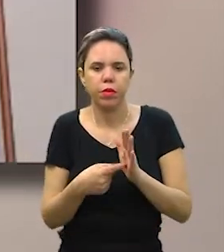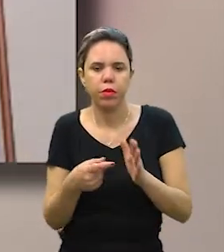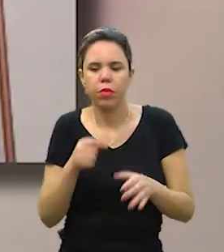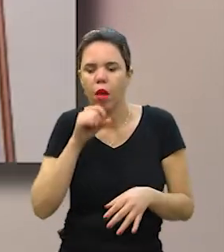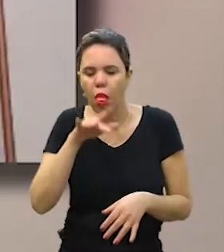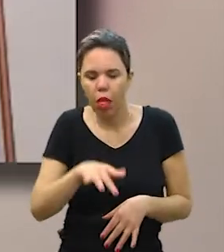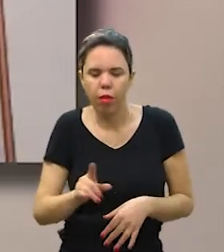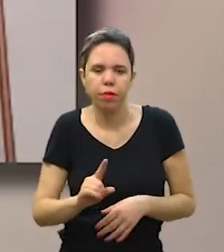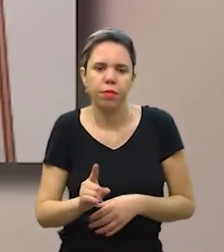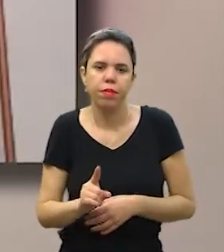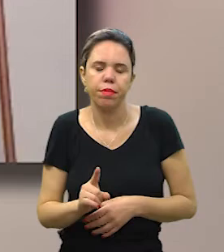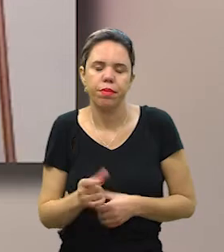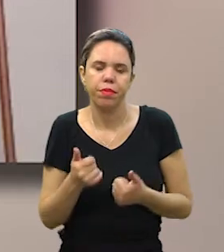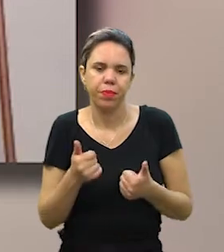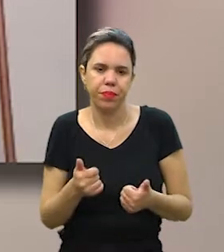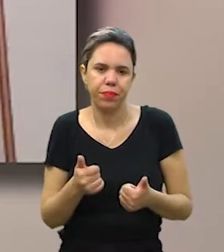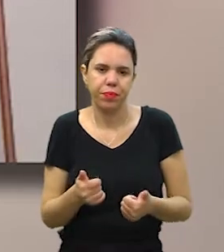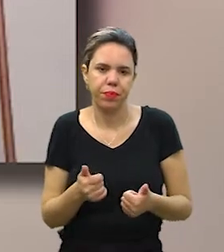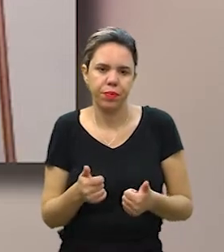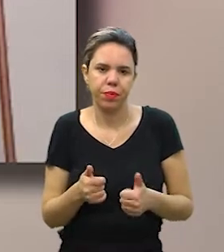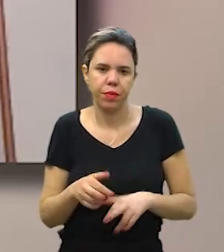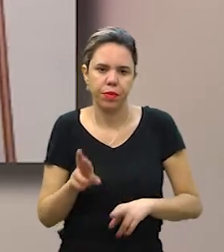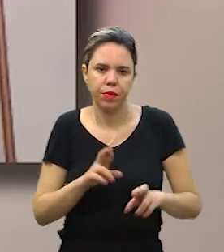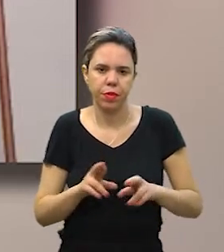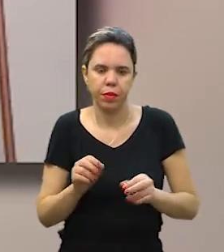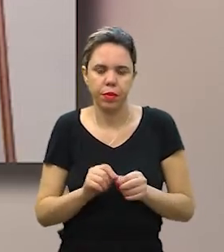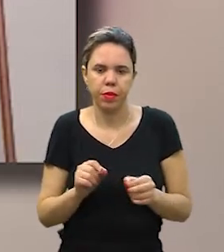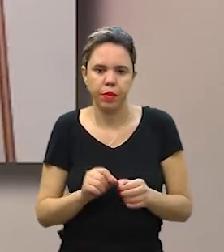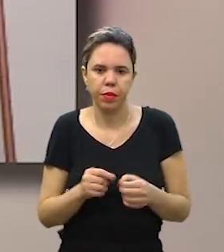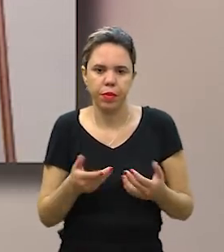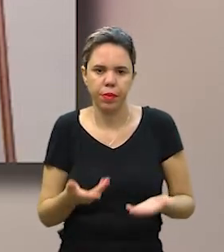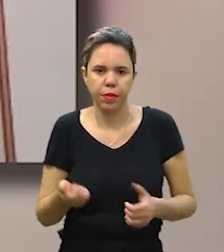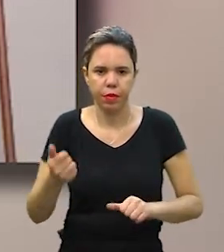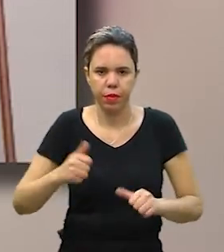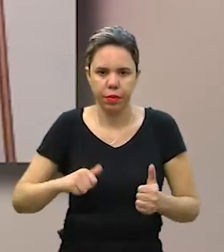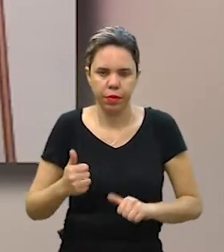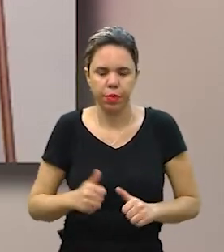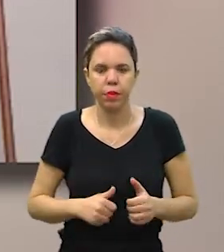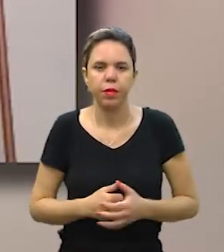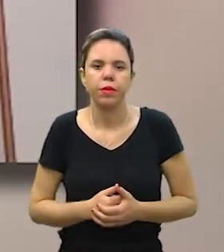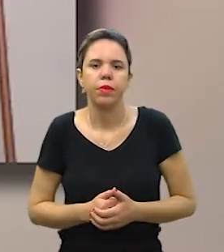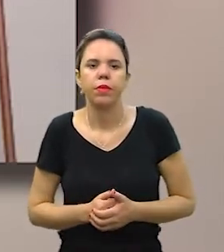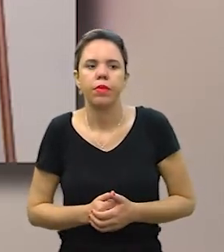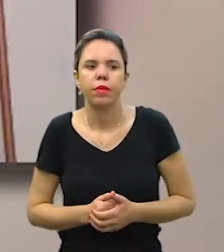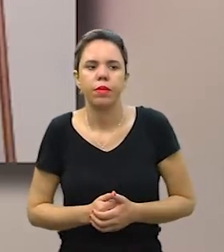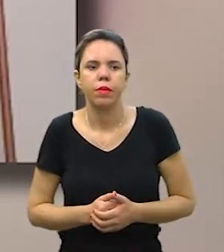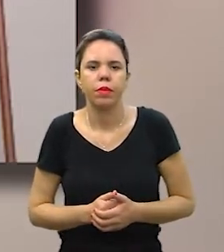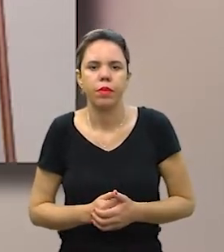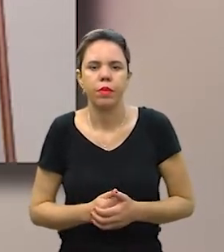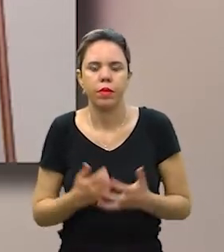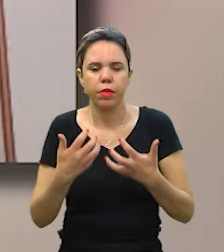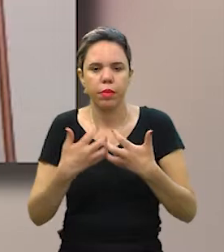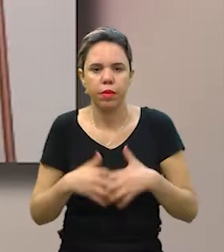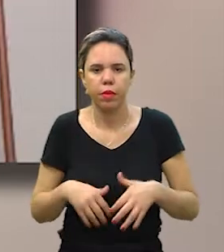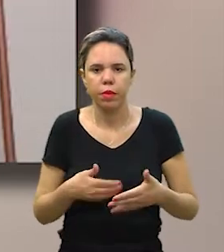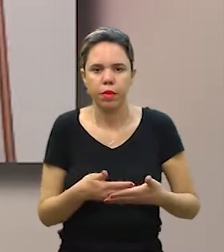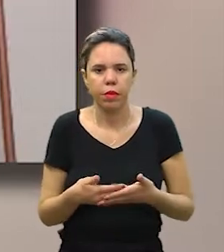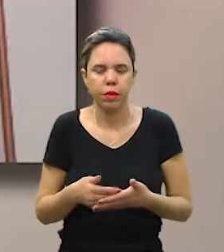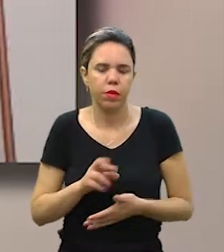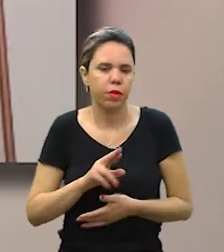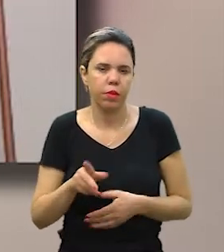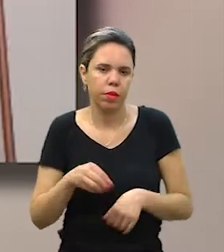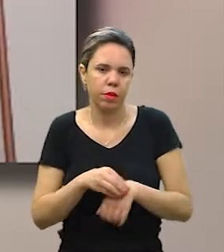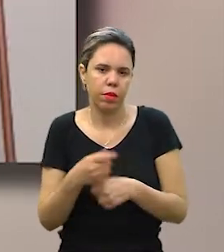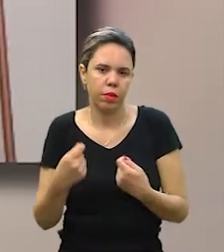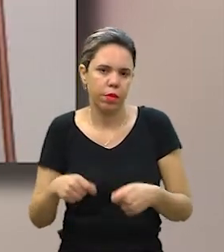apresentou vômitos, tá tudo bem no exame físico que a gente faz, na avaliação ali, neurológica desse bebê, não